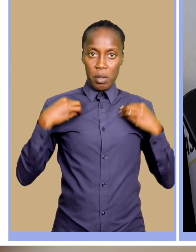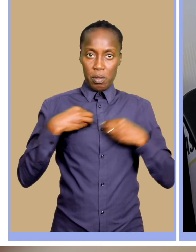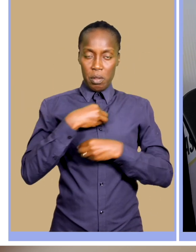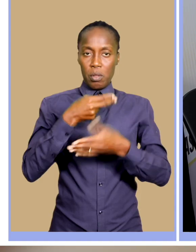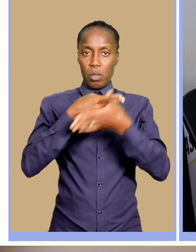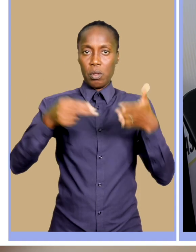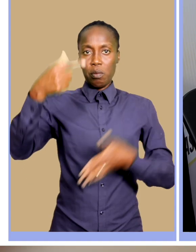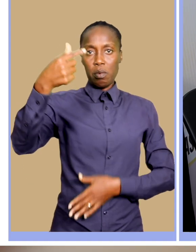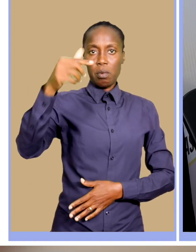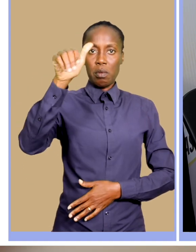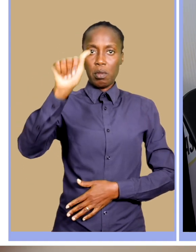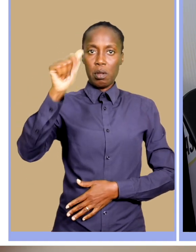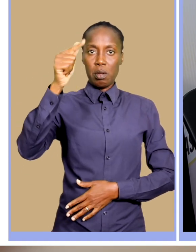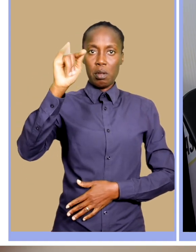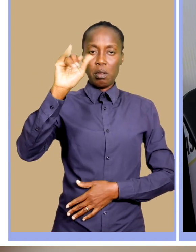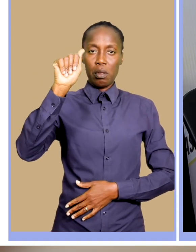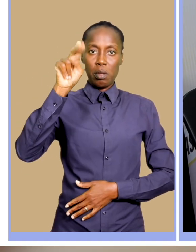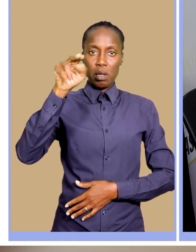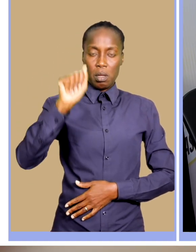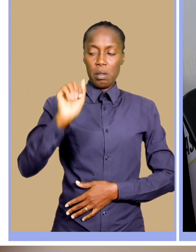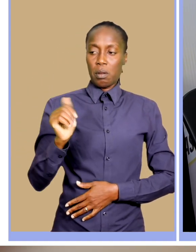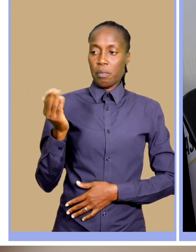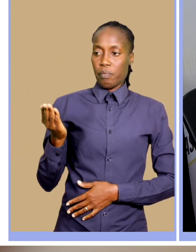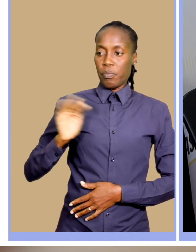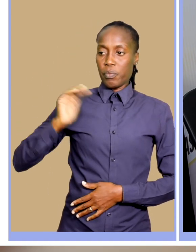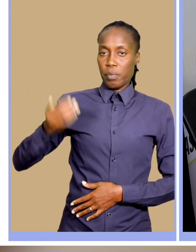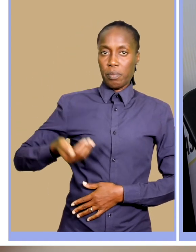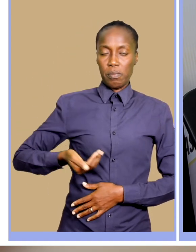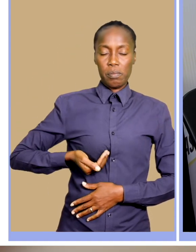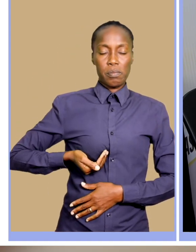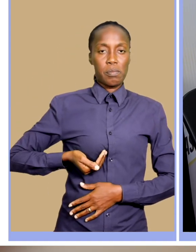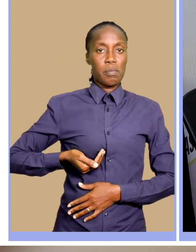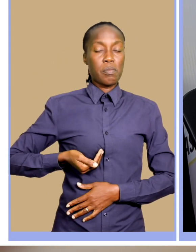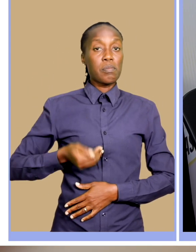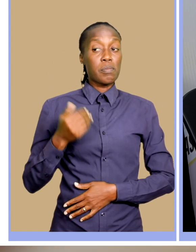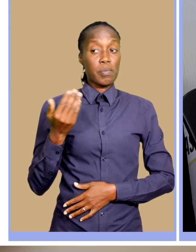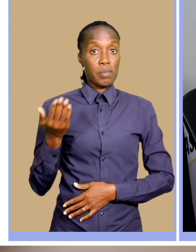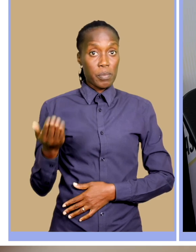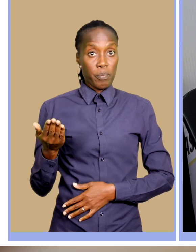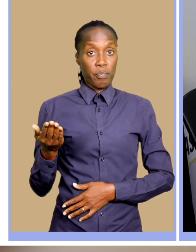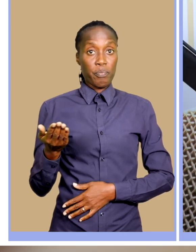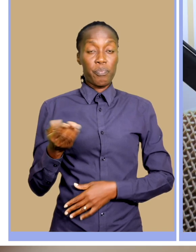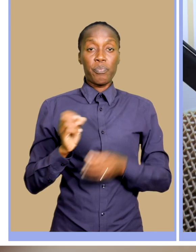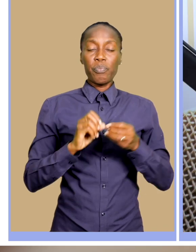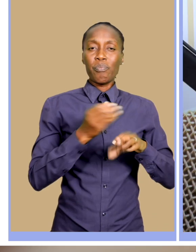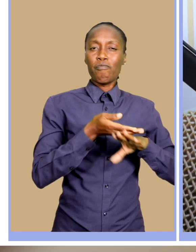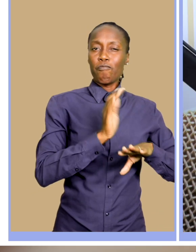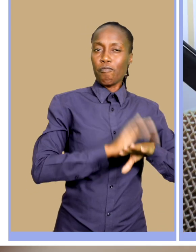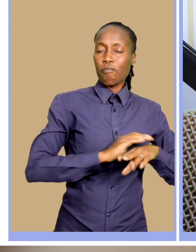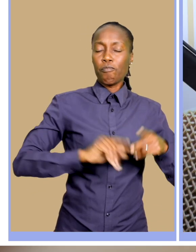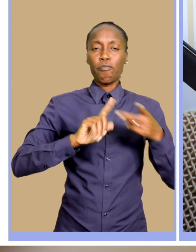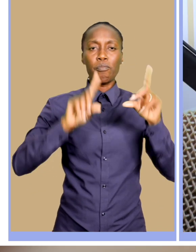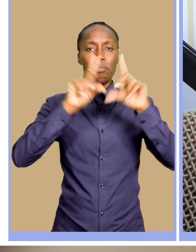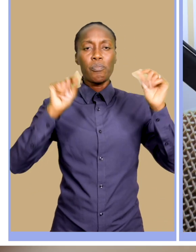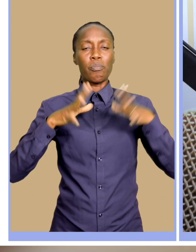portanto, é muita coisa. Ela é mestre médica em saúde pública, não é?